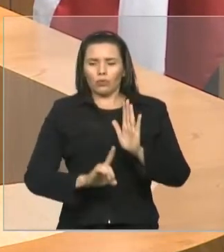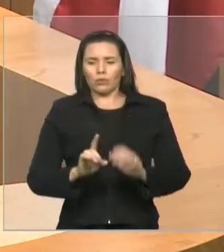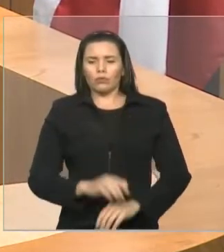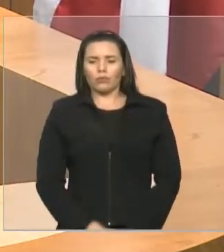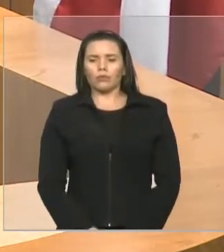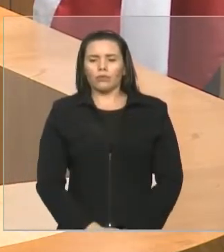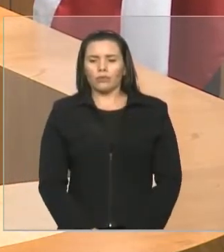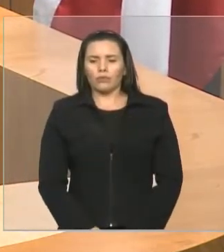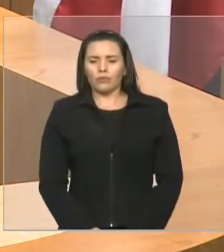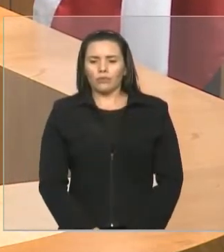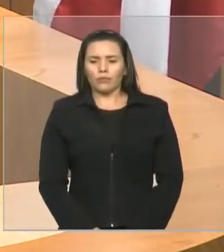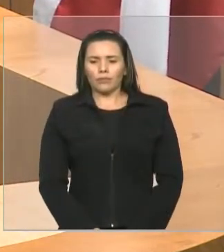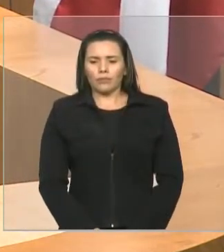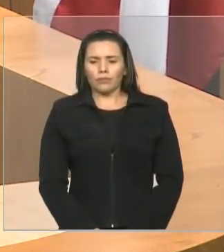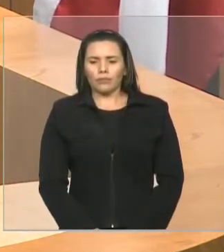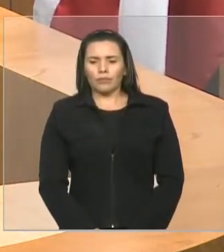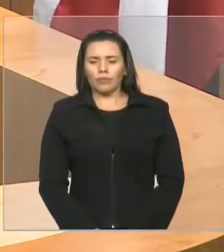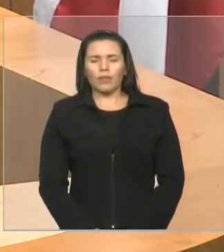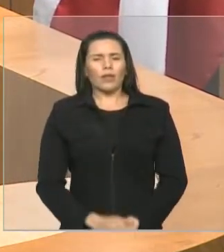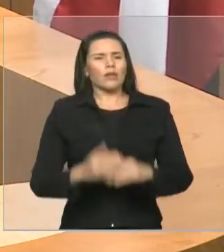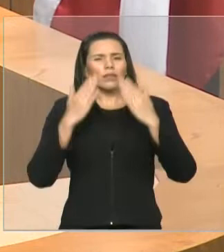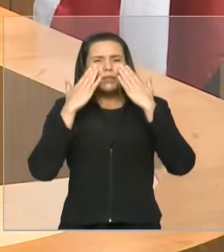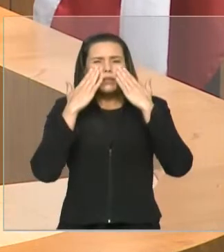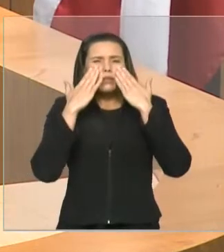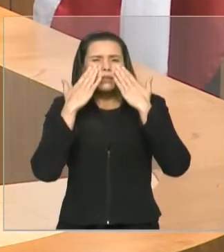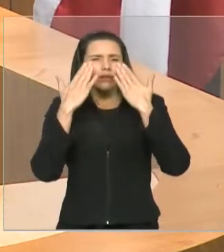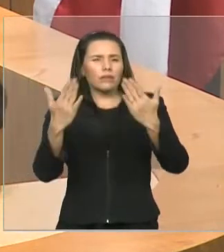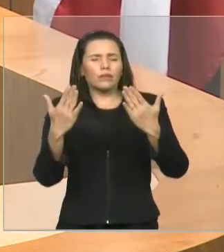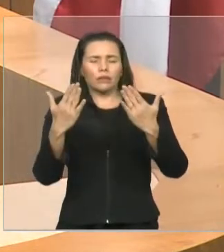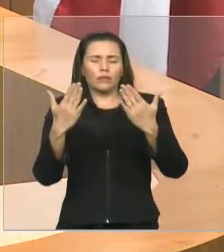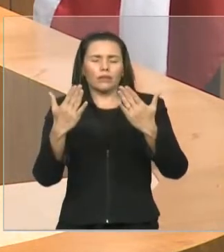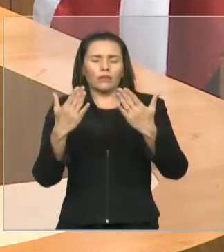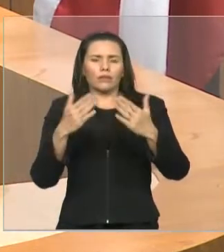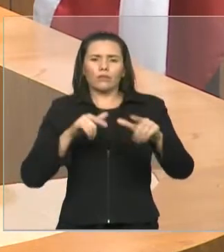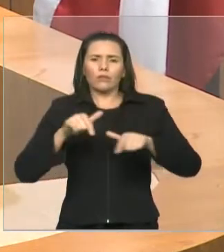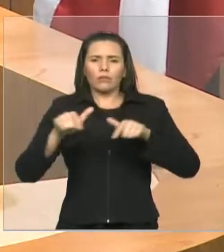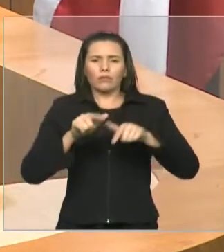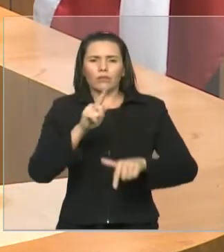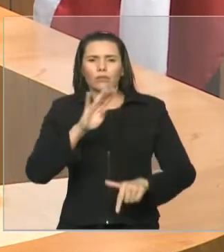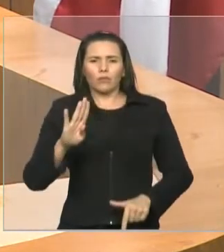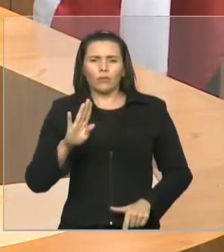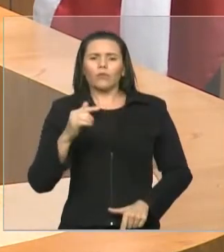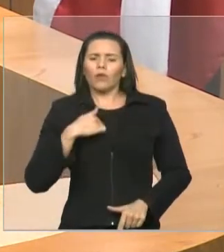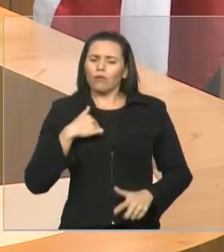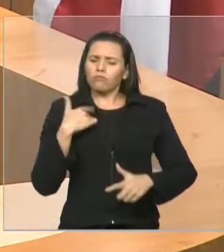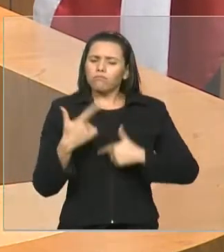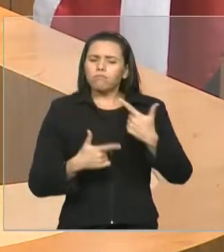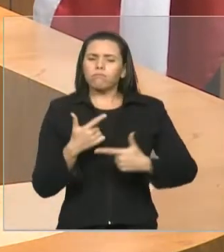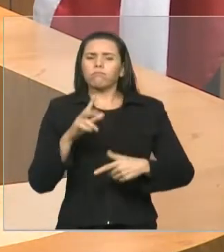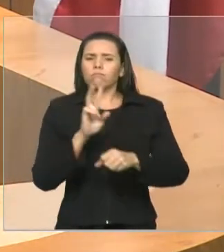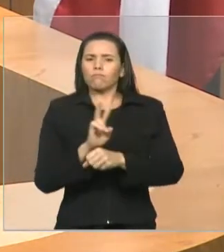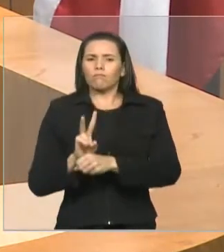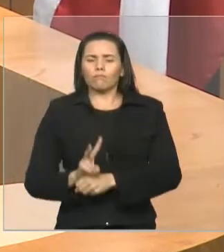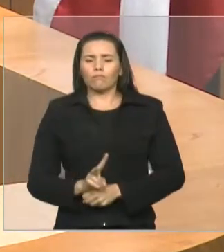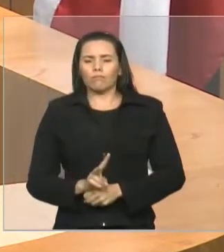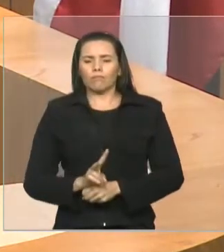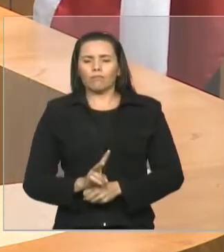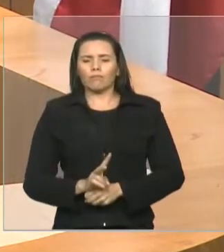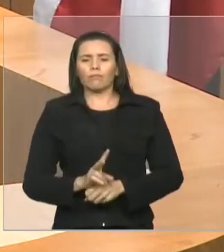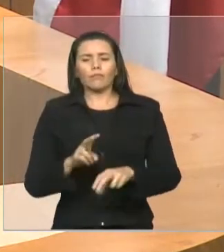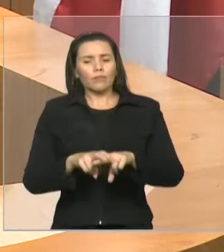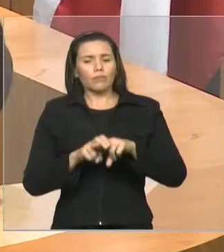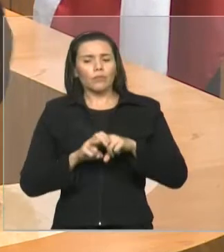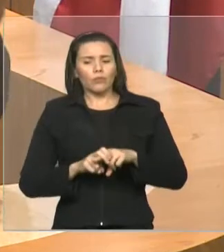público, transparência no serviço público, é a nossa luta no dia a dia. E por falar em educação, estamos colocando em